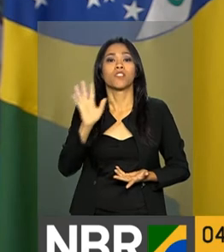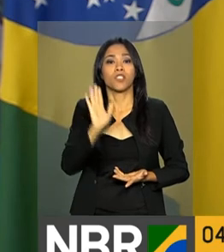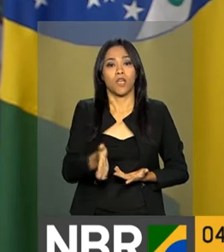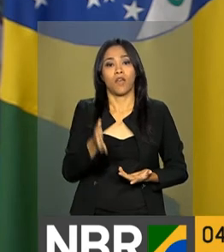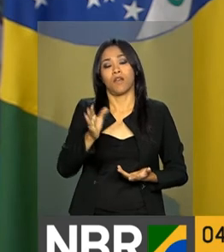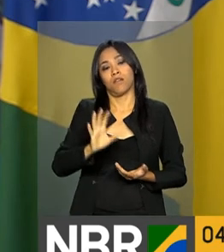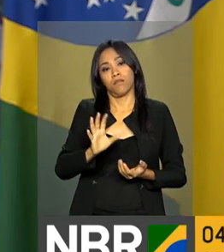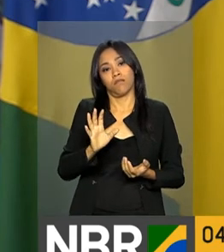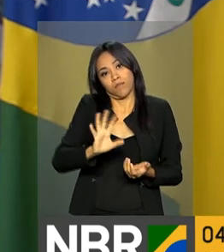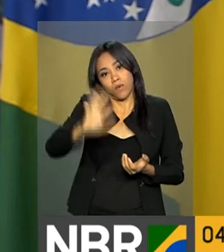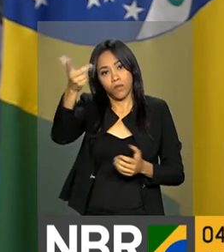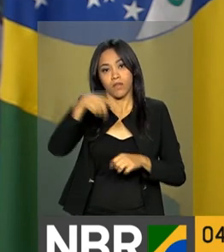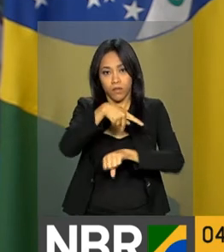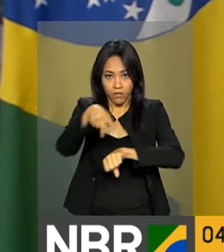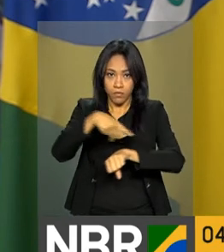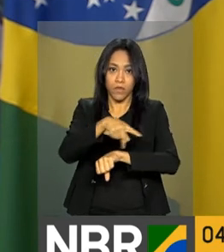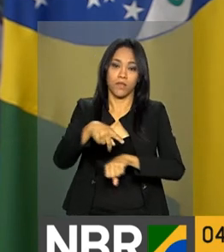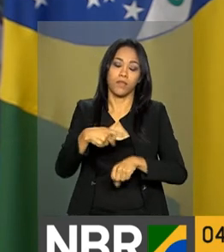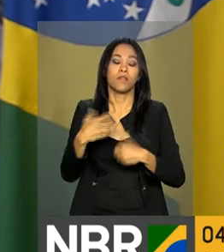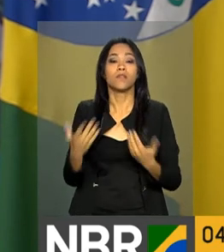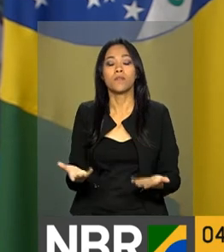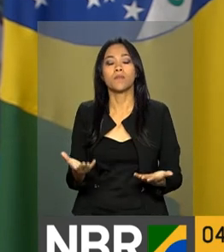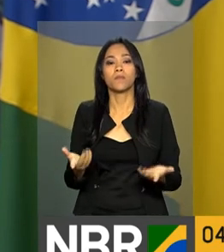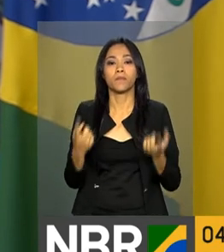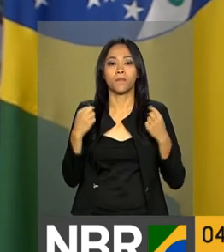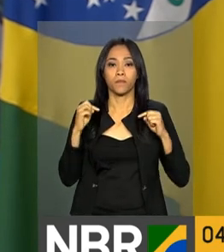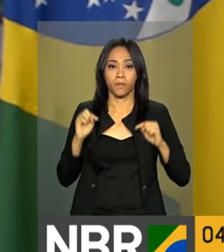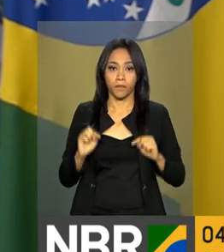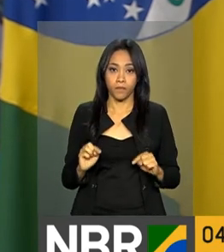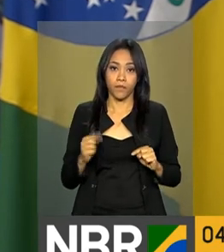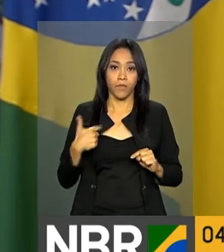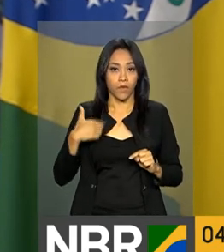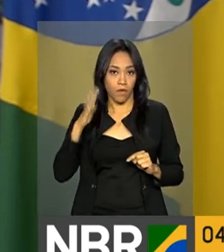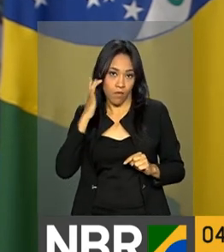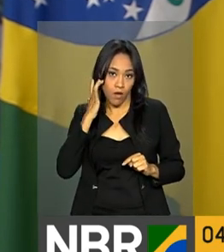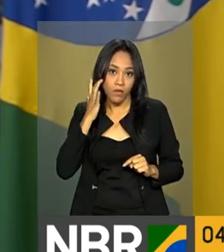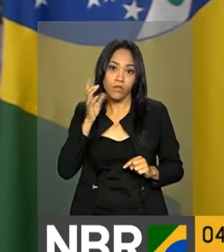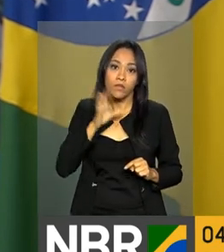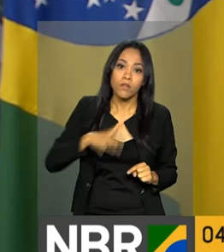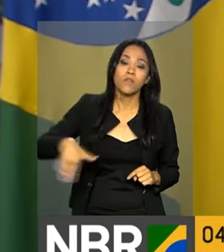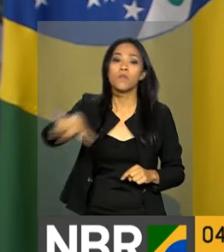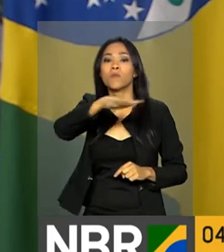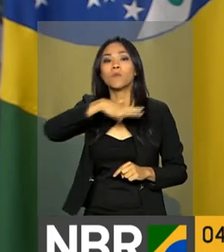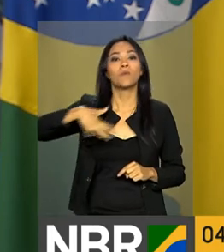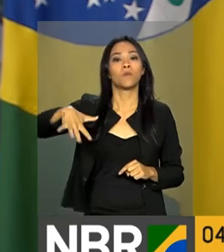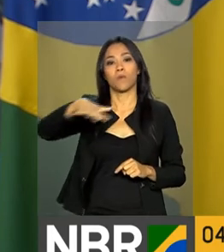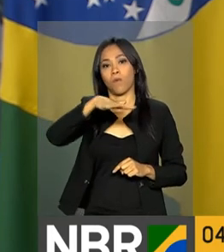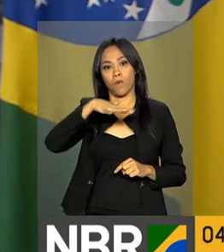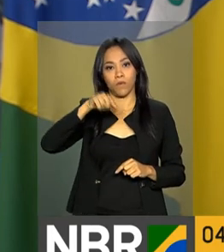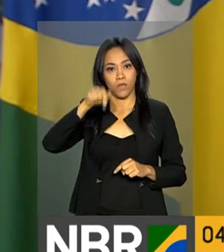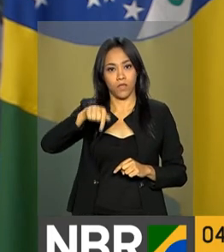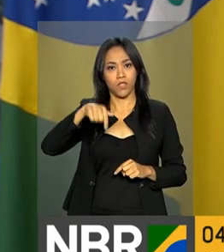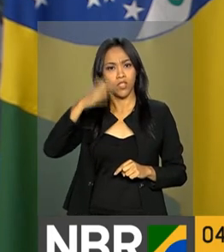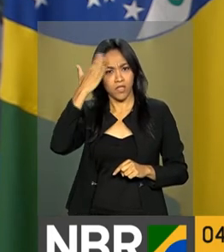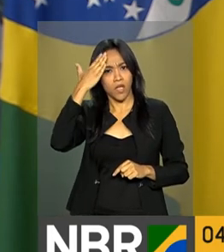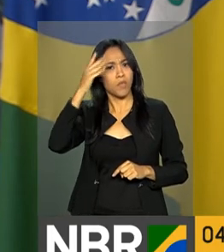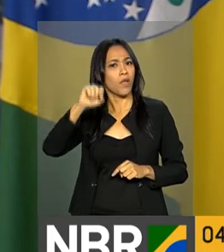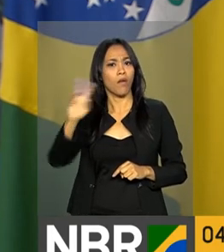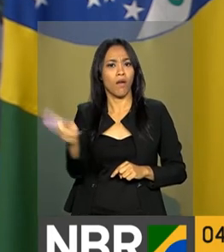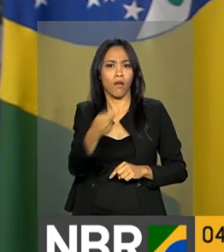no nosso país na verdade eu acho que todos aqui acompanham o que ocorre no brasil